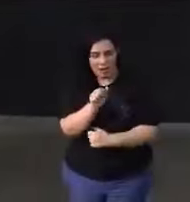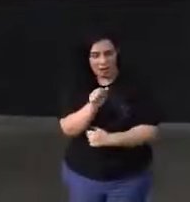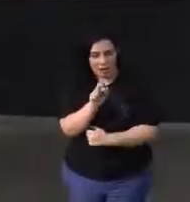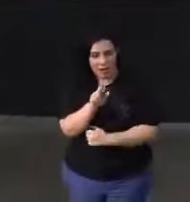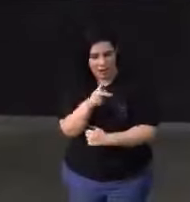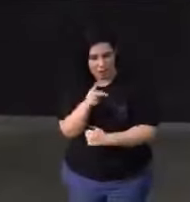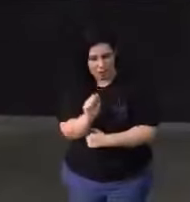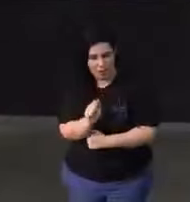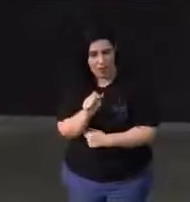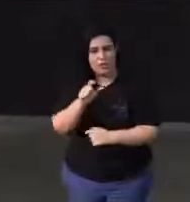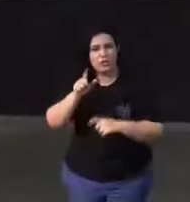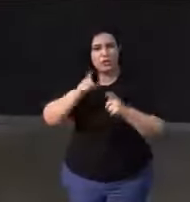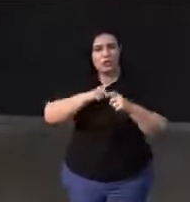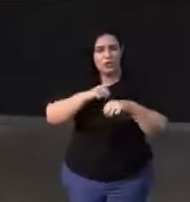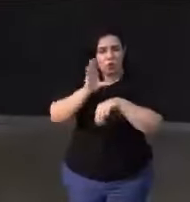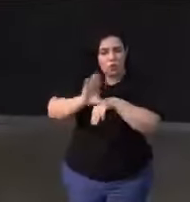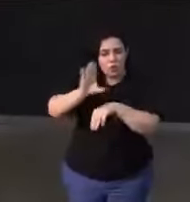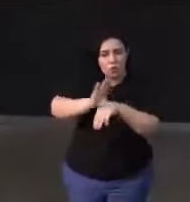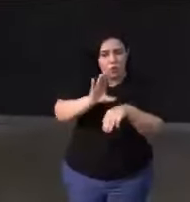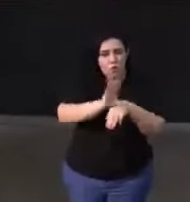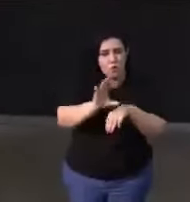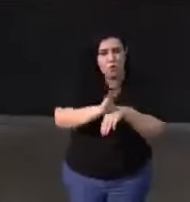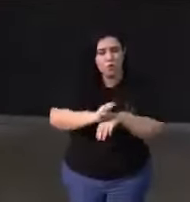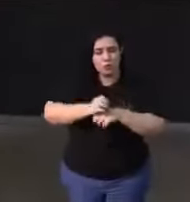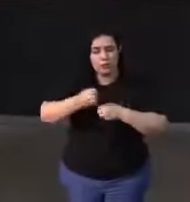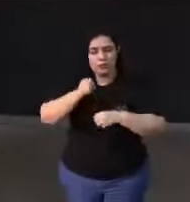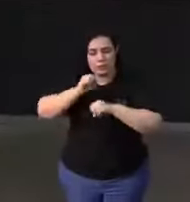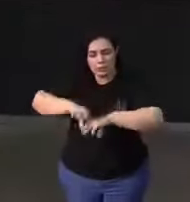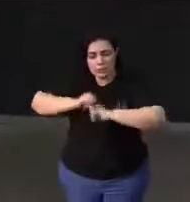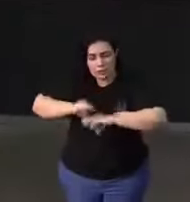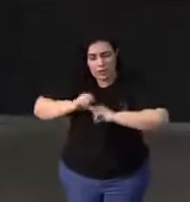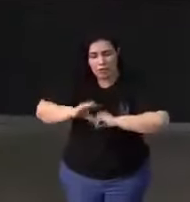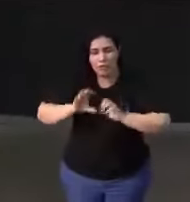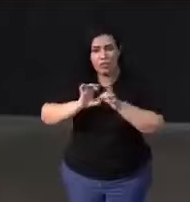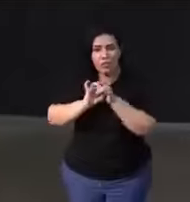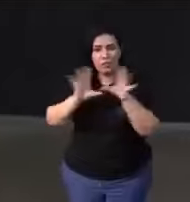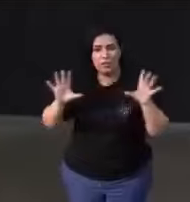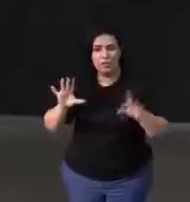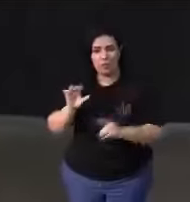dava curso de libertação para Saul.